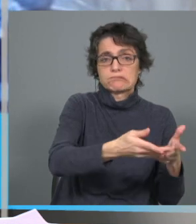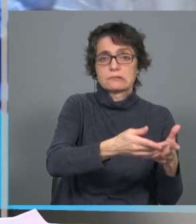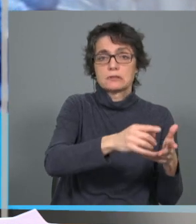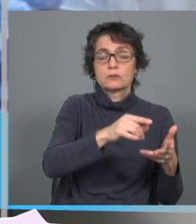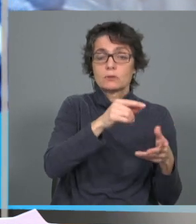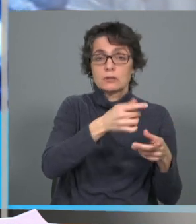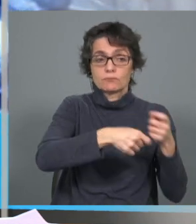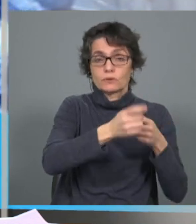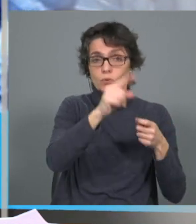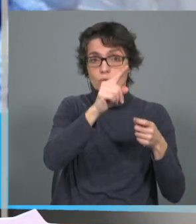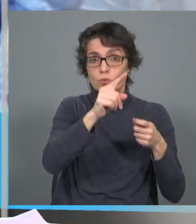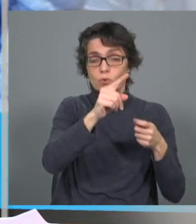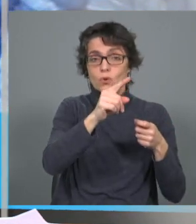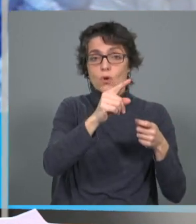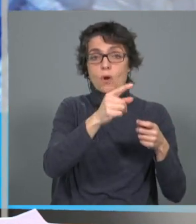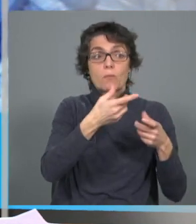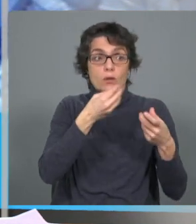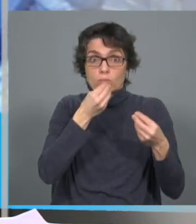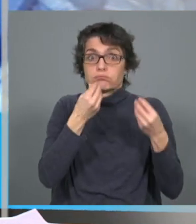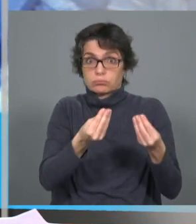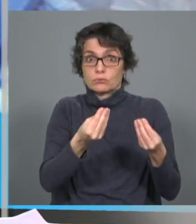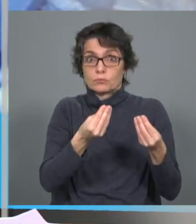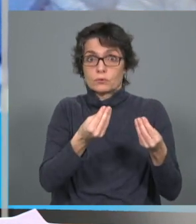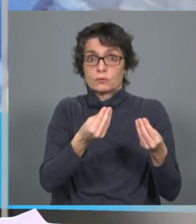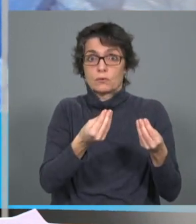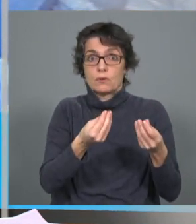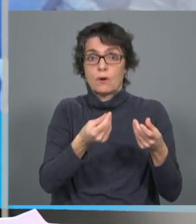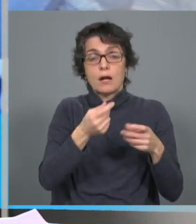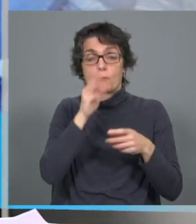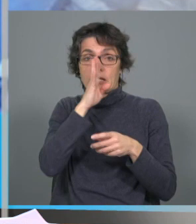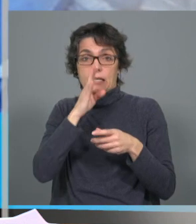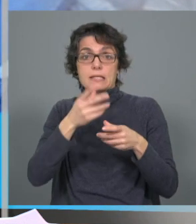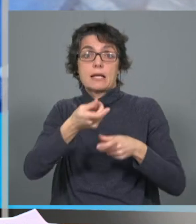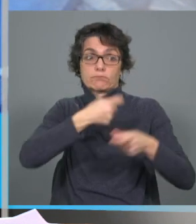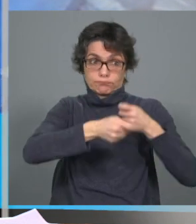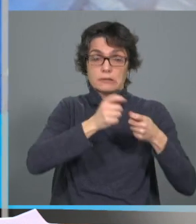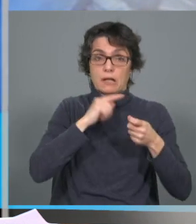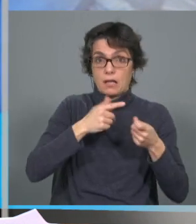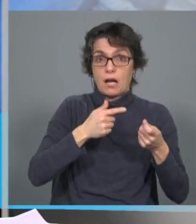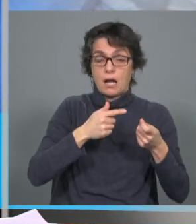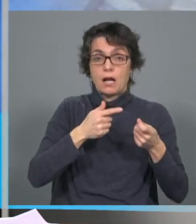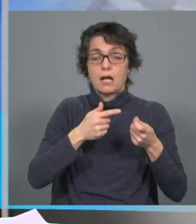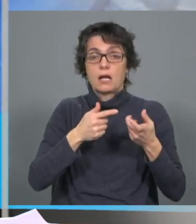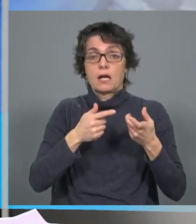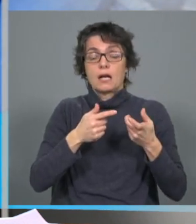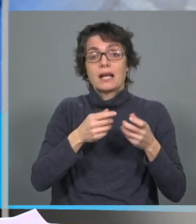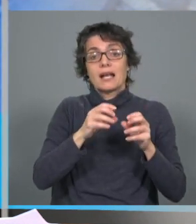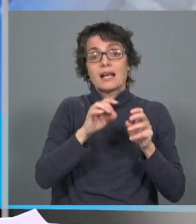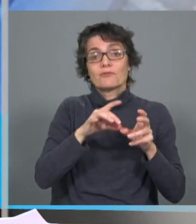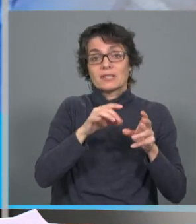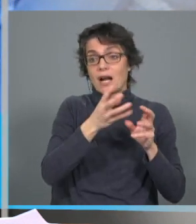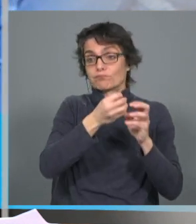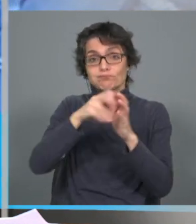portanto, estavam ótimas, iriam ser vendidas e pagas a peso de ouro, como se costuma dizer, e eram recolhidas